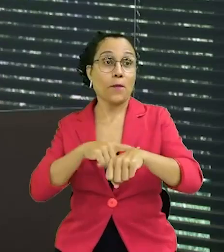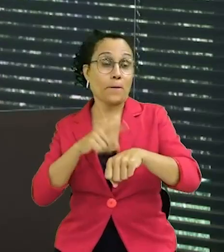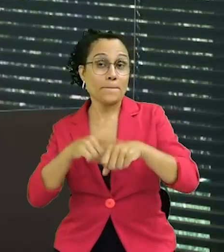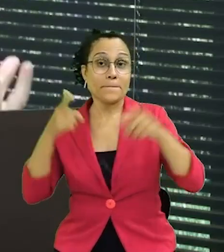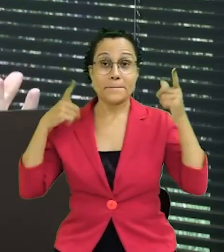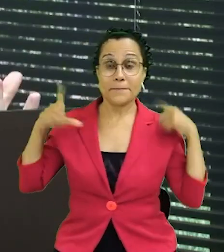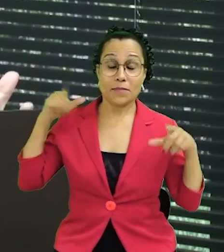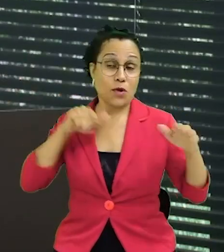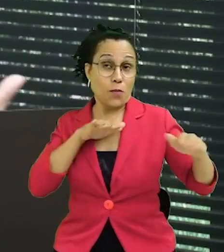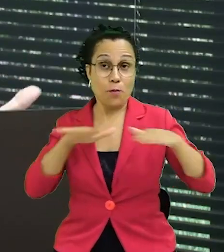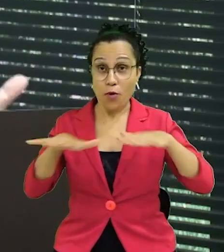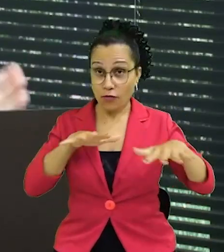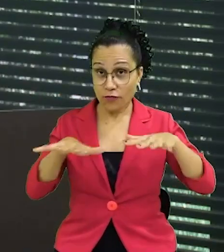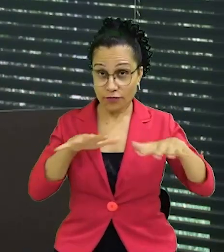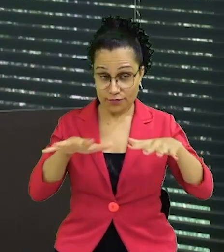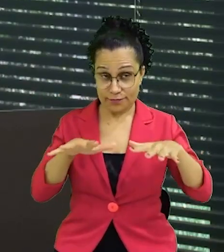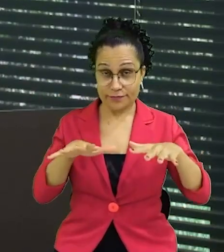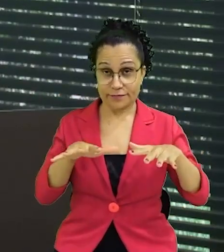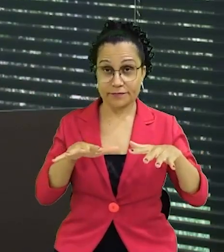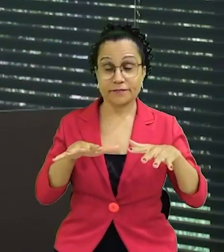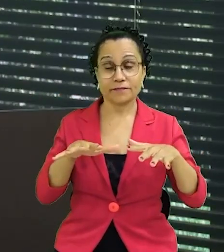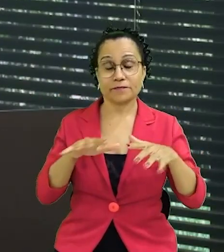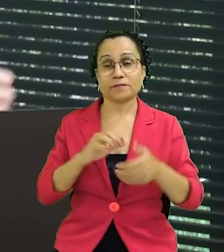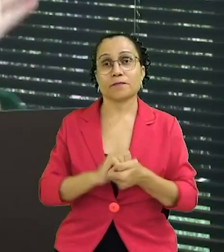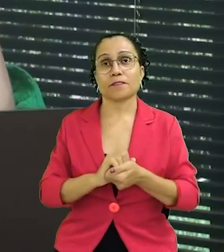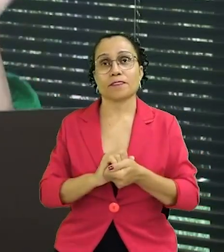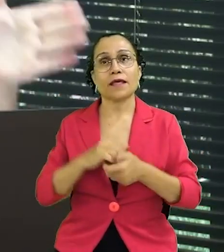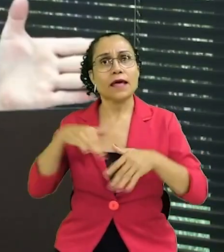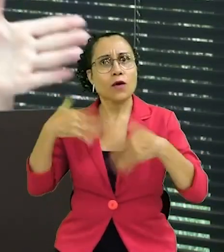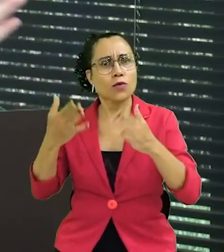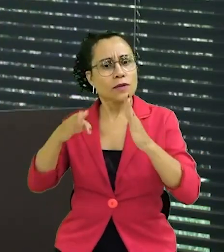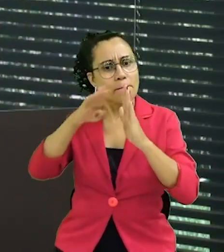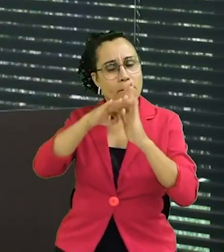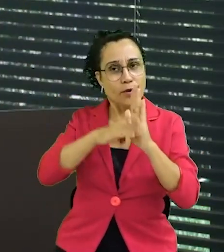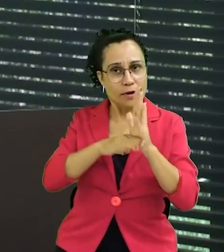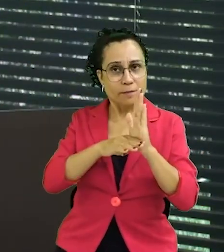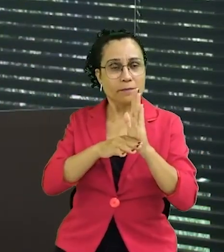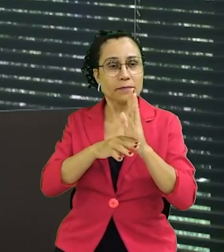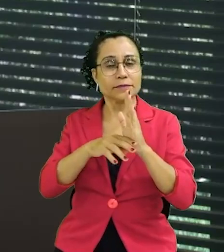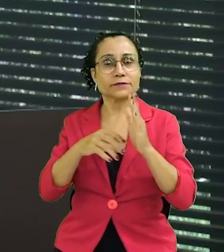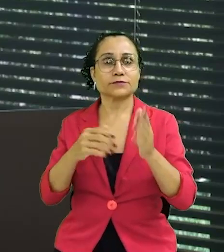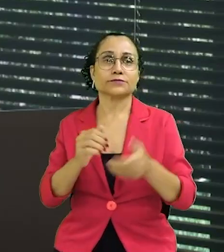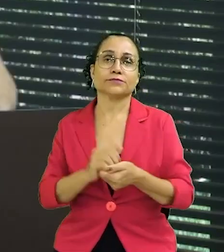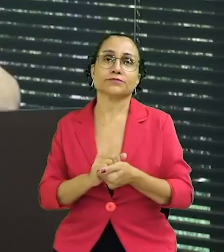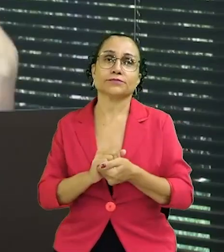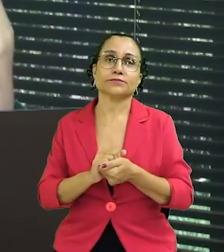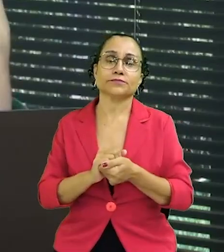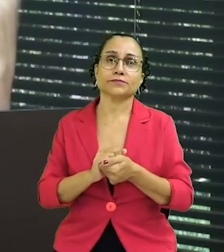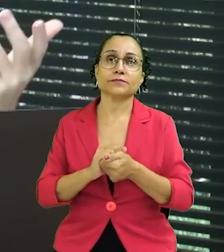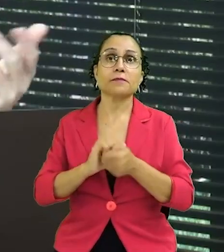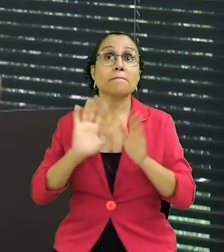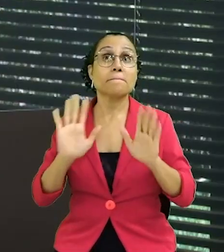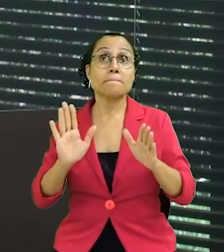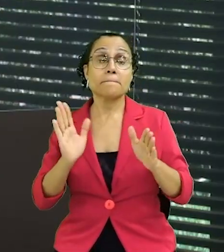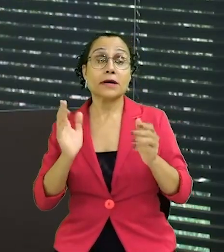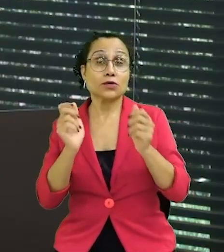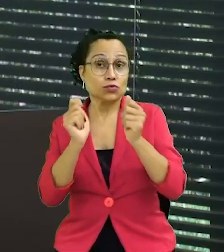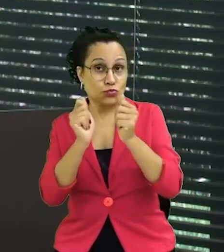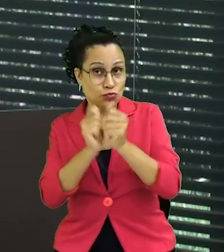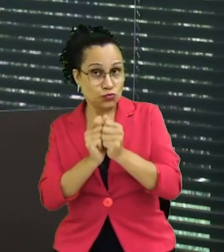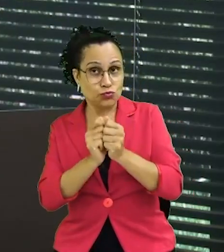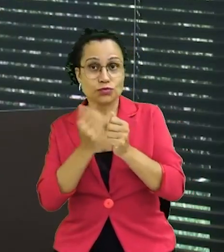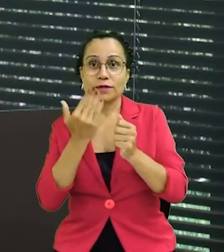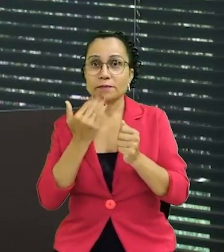lazer, de movimento, além do exercício, né, quando é programado, né, você ressaltou bem. Mas a alimentação,